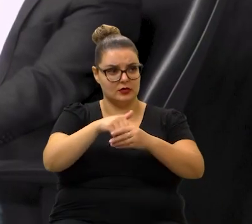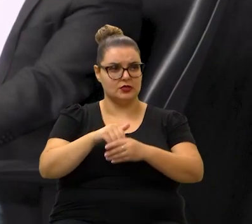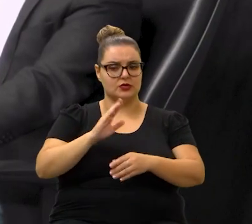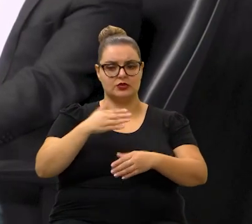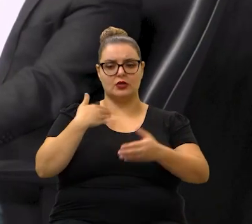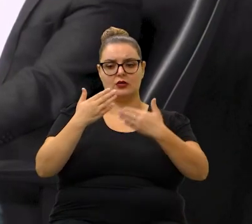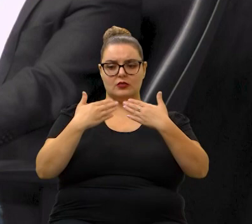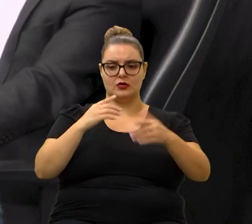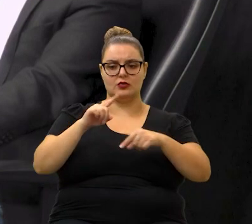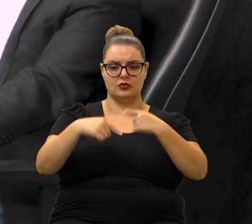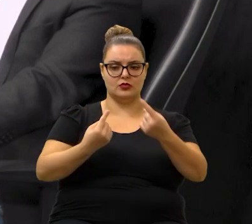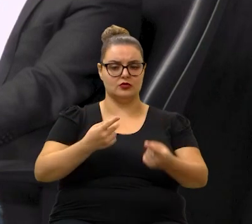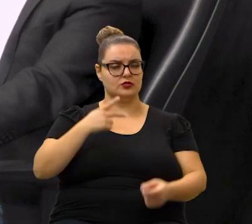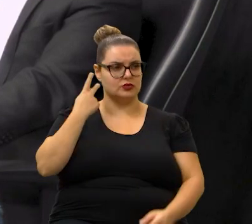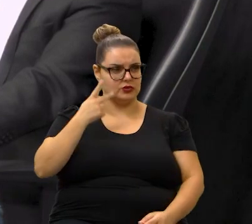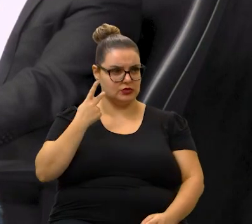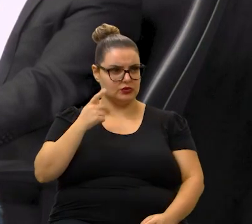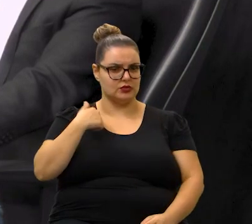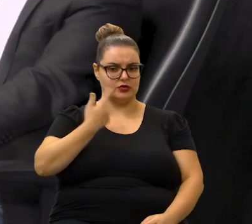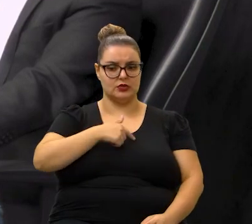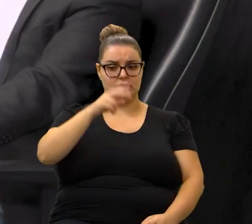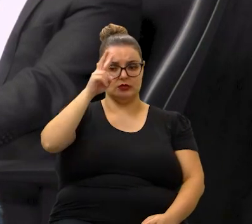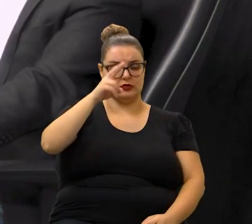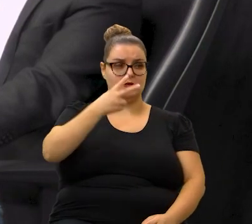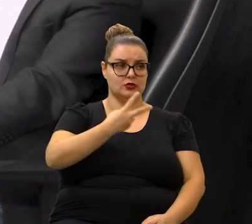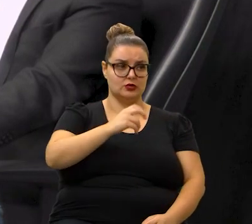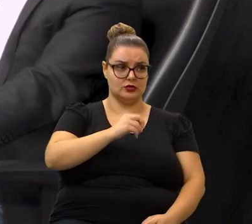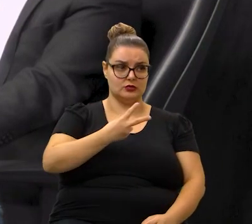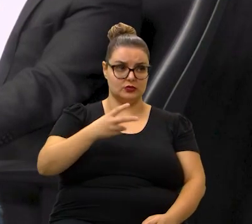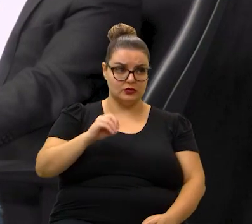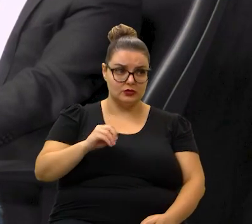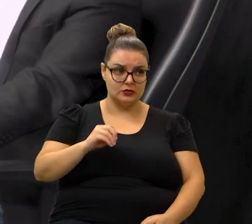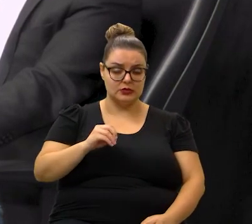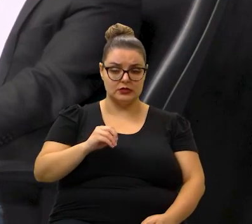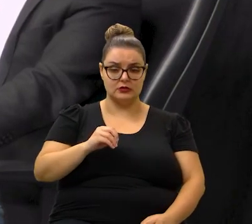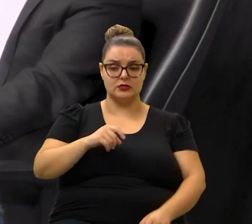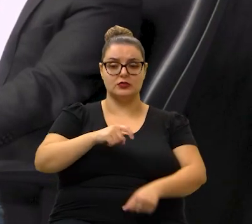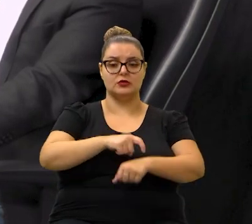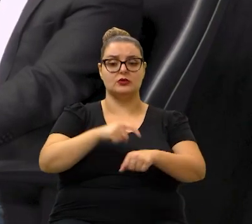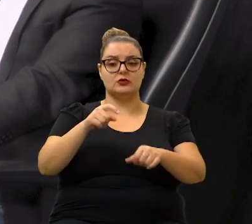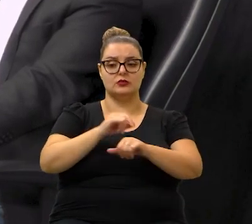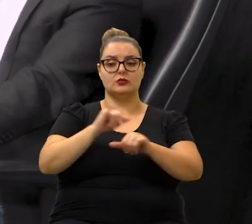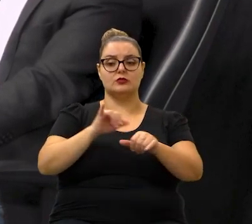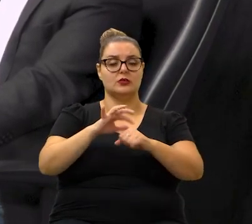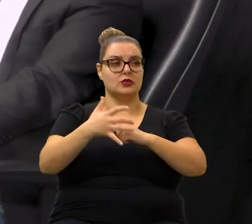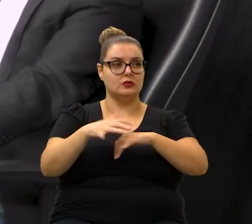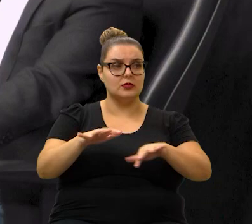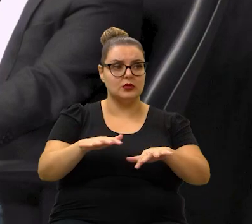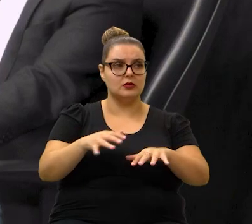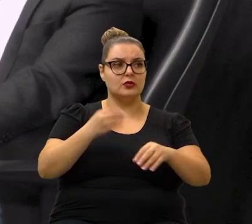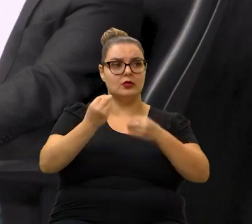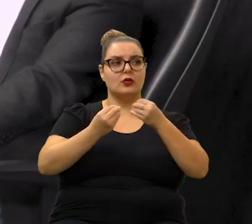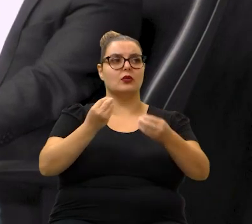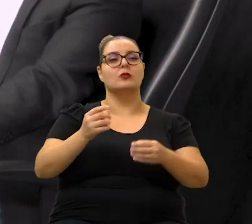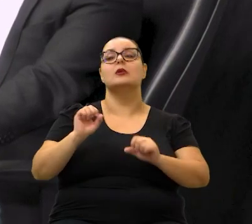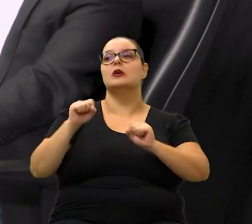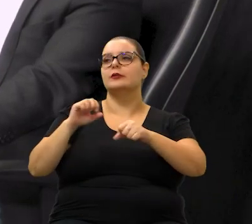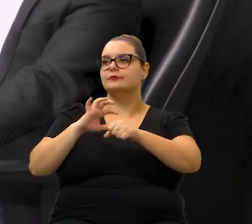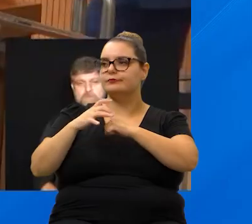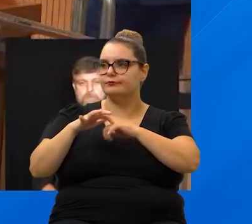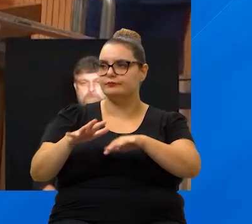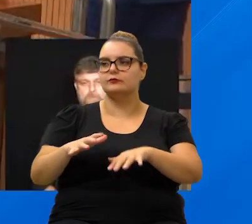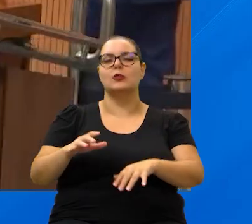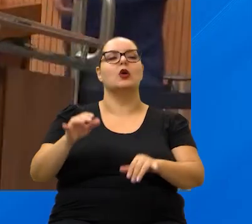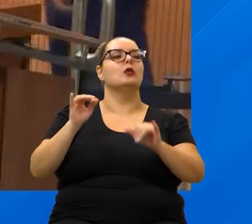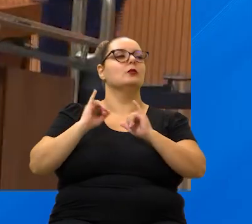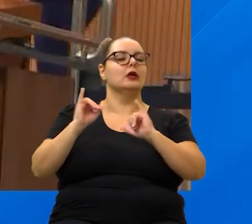conversei aqui até com outros parlamentares a gente lembra que 2020 foi uma campanha em plena pandemia como foi isso pro senhor pandemia uma